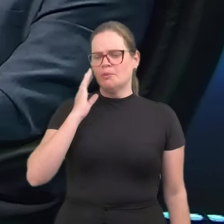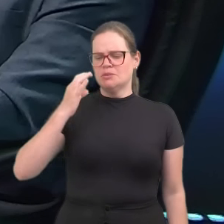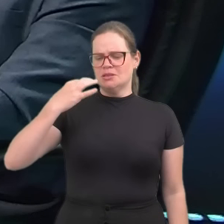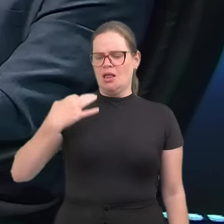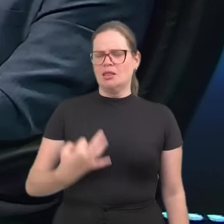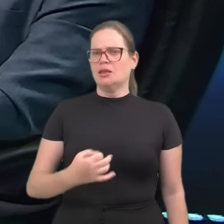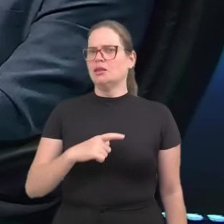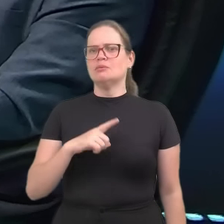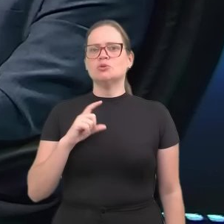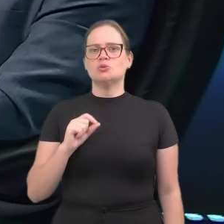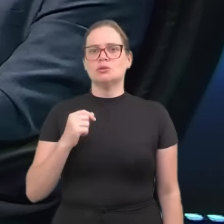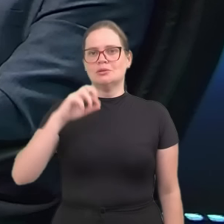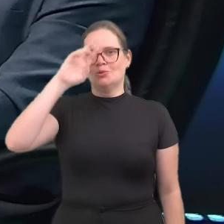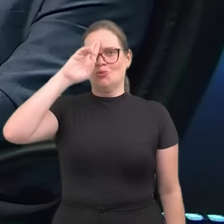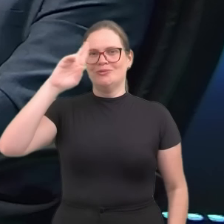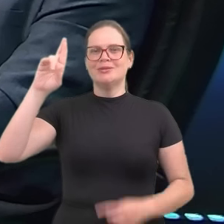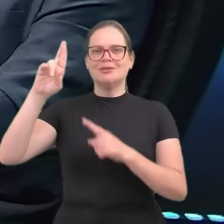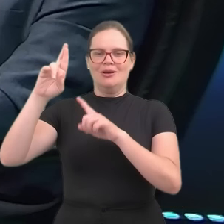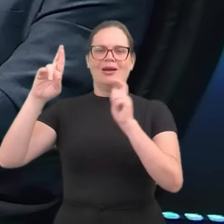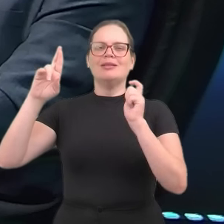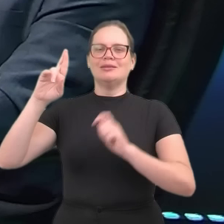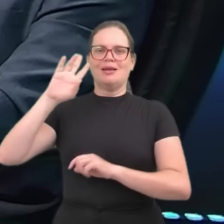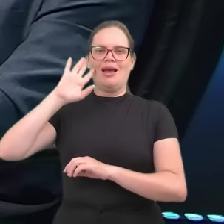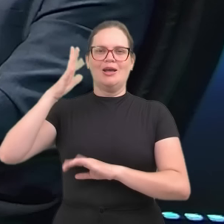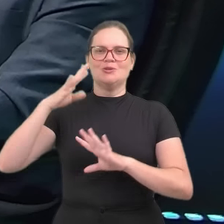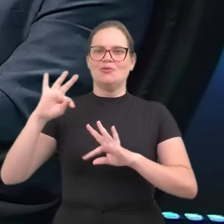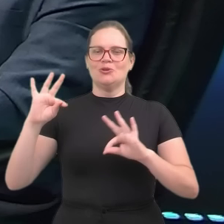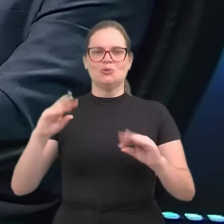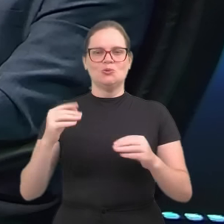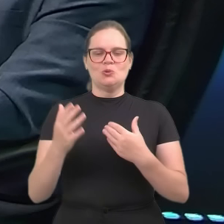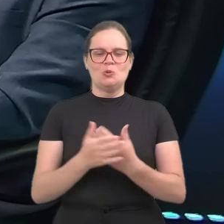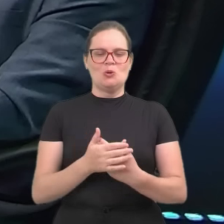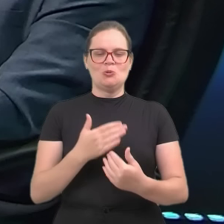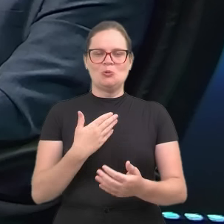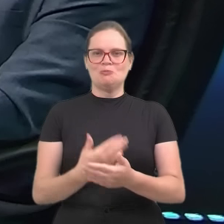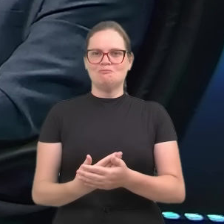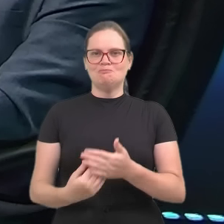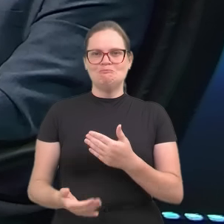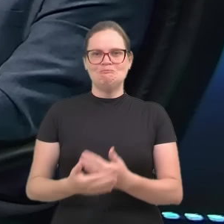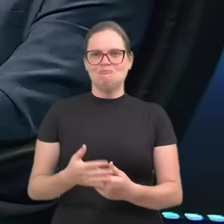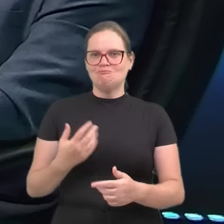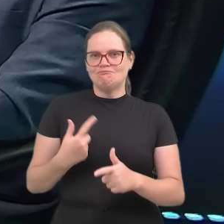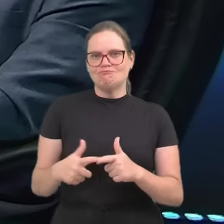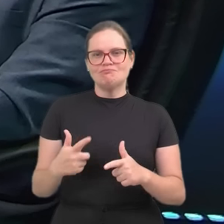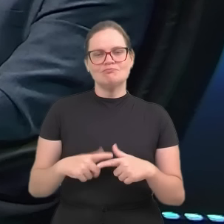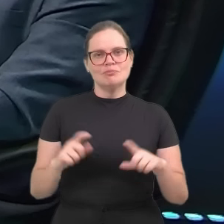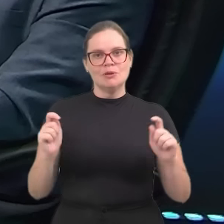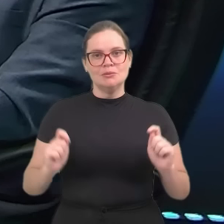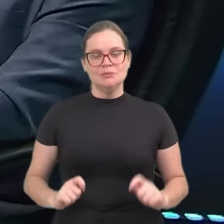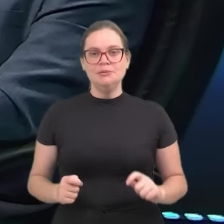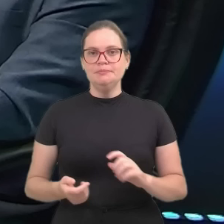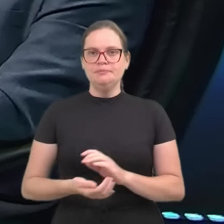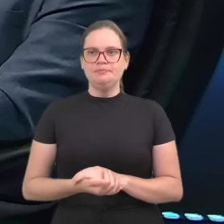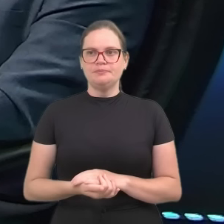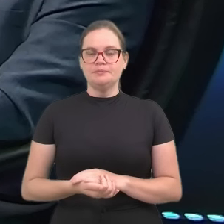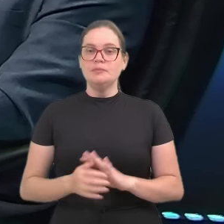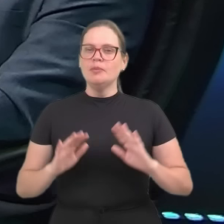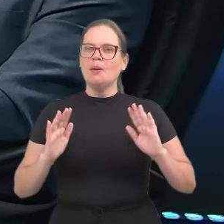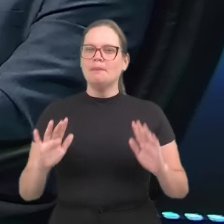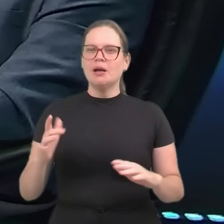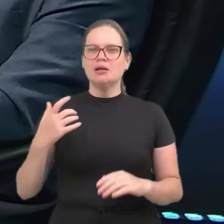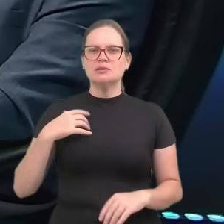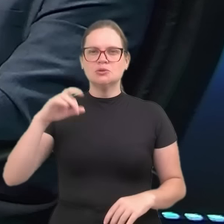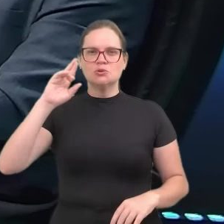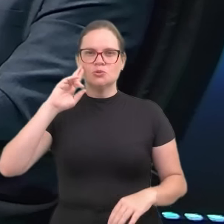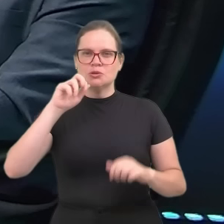consegue resolver qualquer problema que o homem tenha. Glória a Deus. Mas ele não abençoou o cego sem propósito,